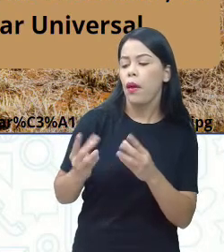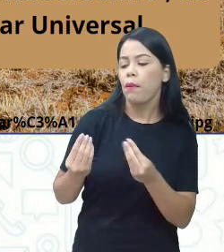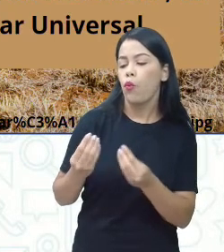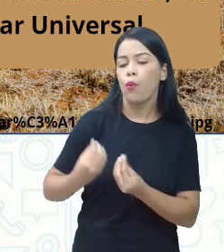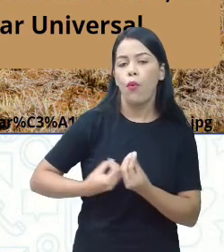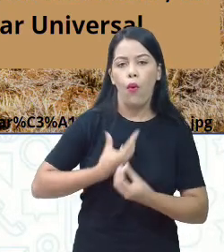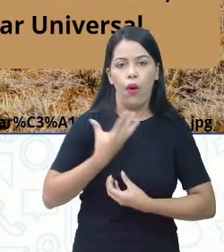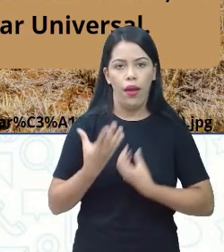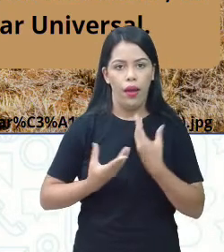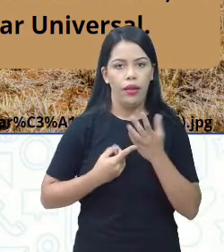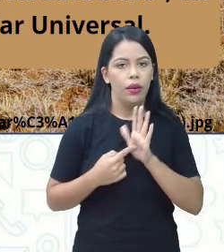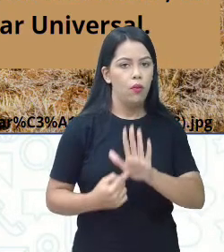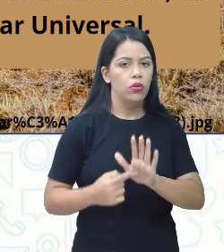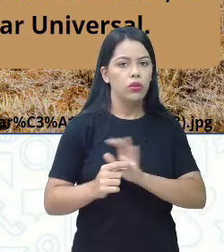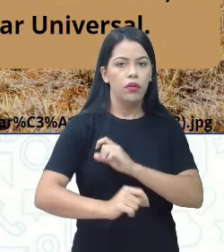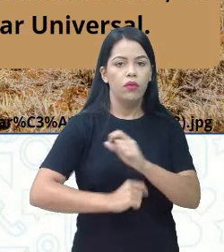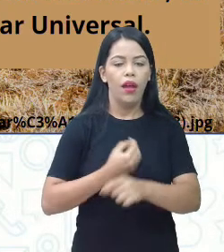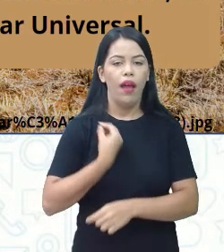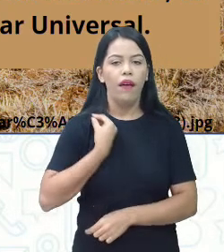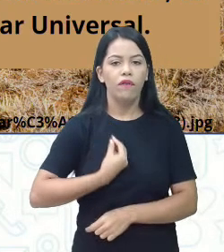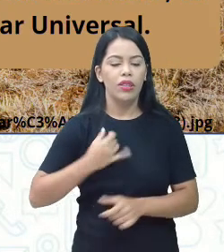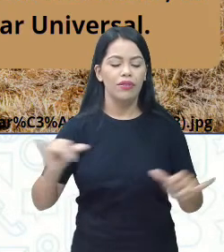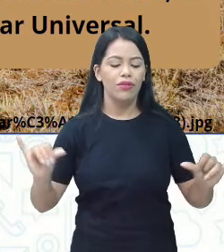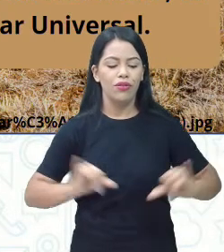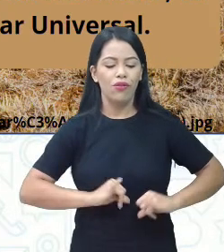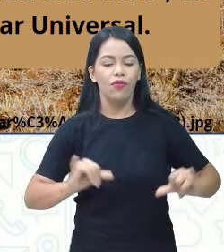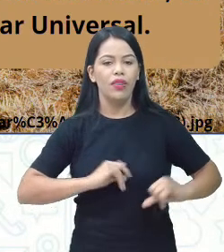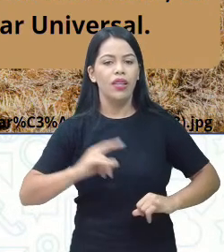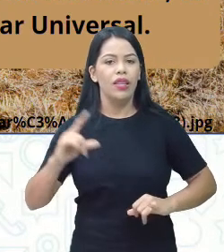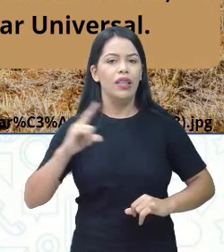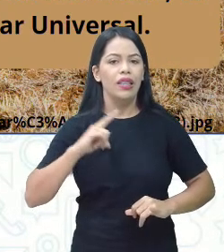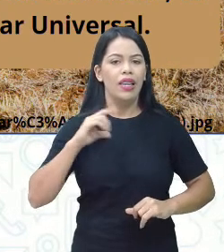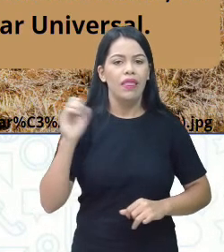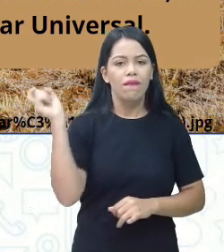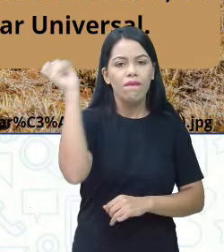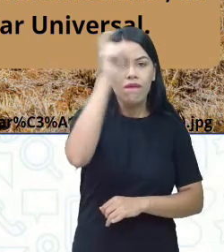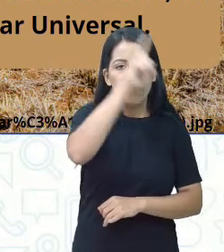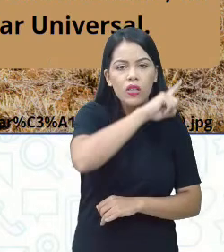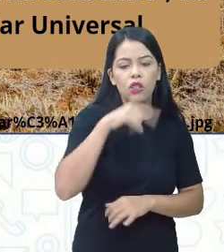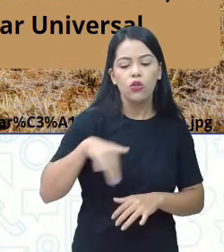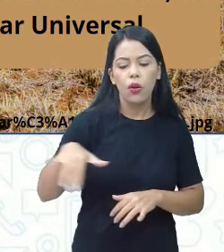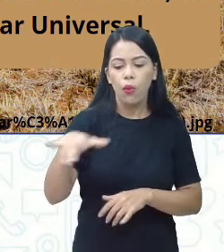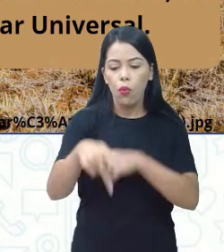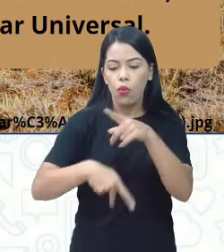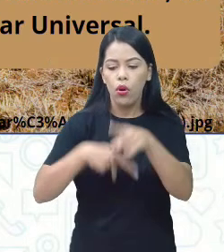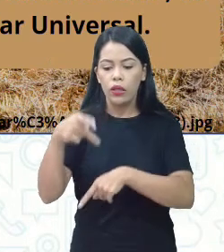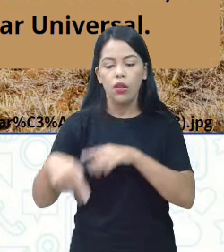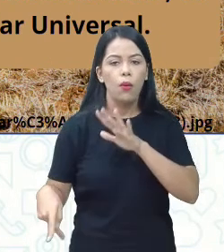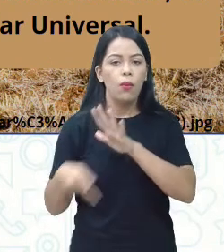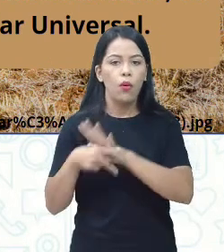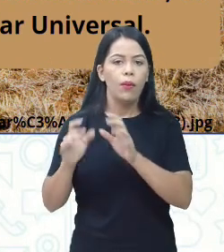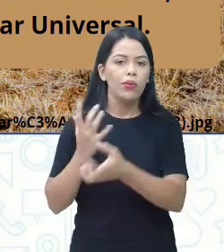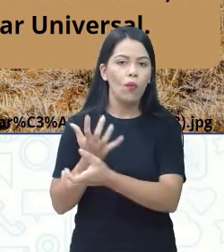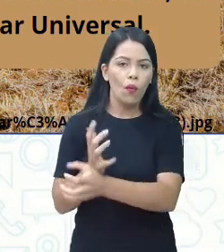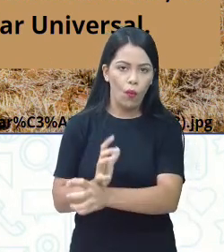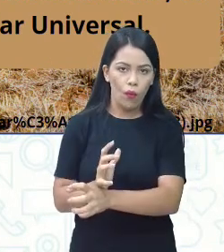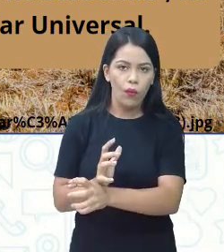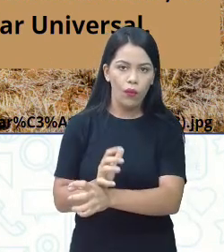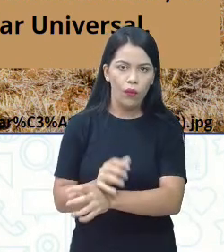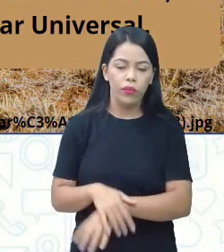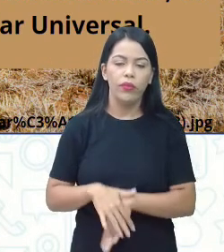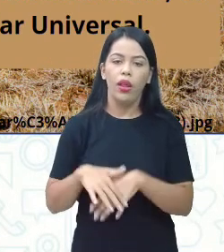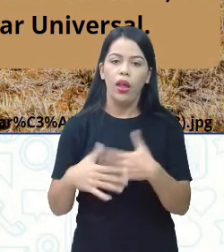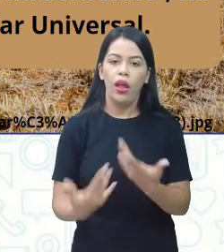poética, retratava a vida sofrida e árida do povo do sertão.